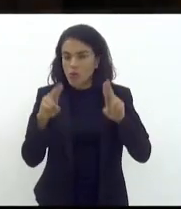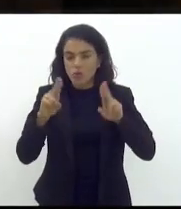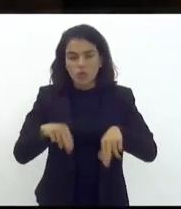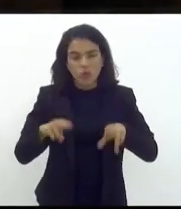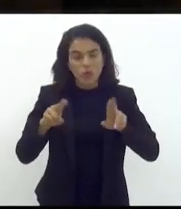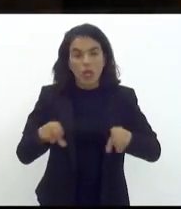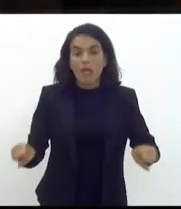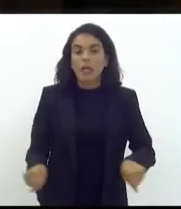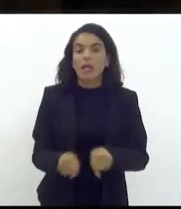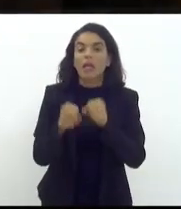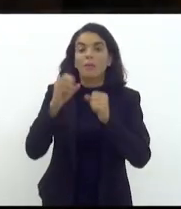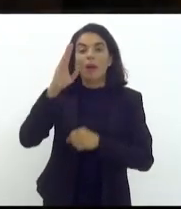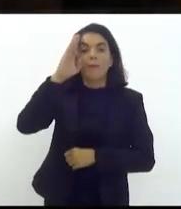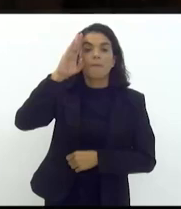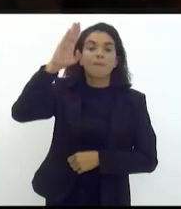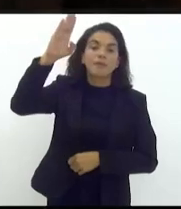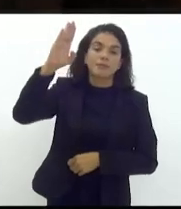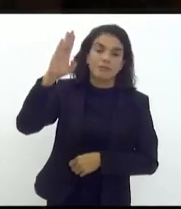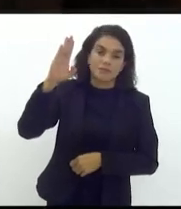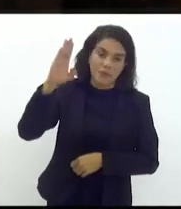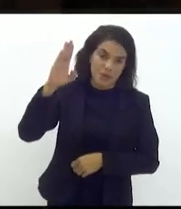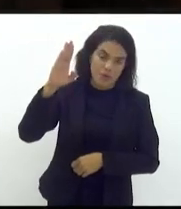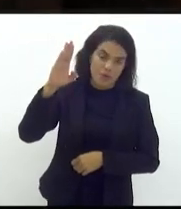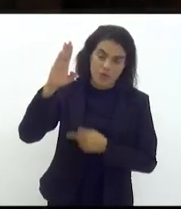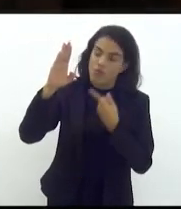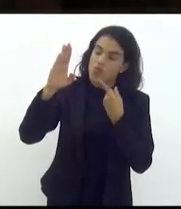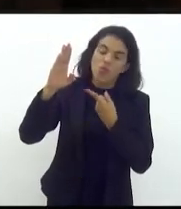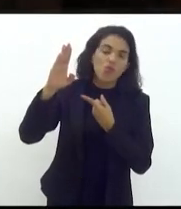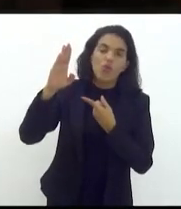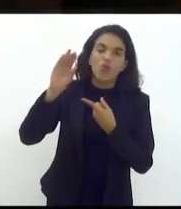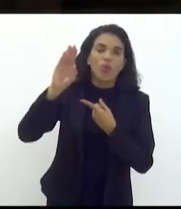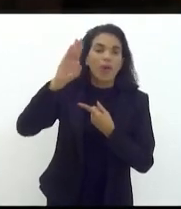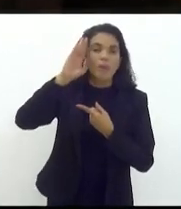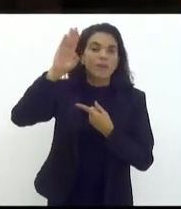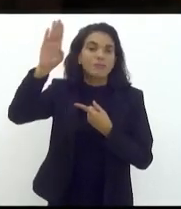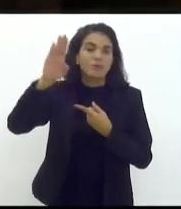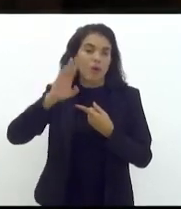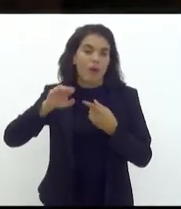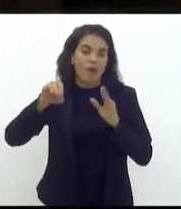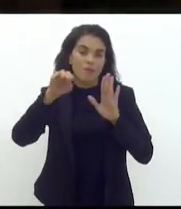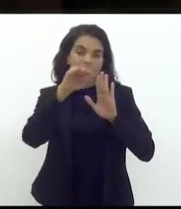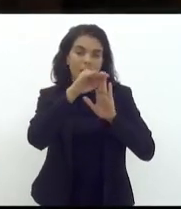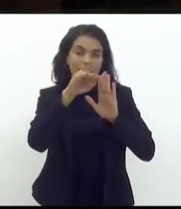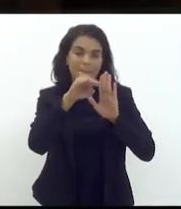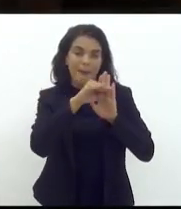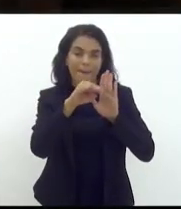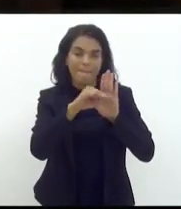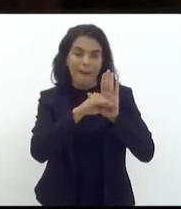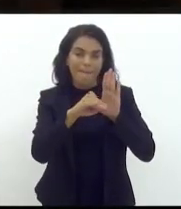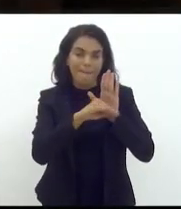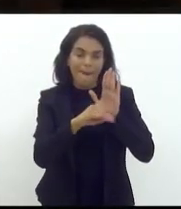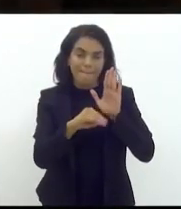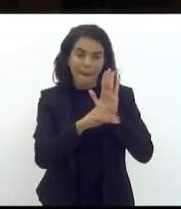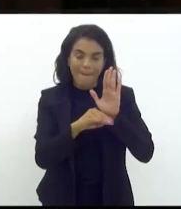aquilo que é fundamental que são os princípios maiores